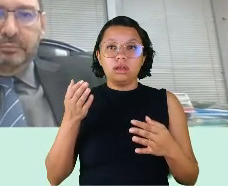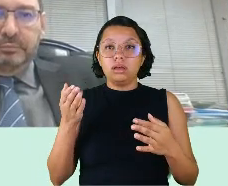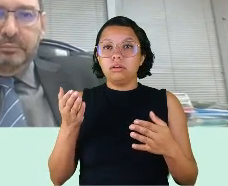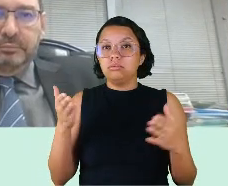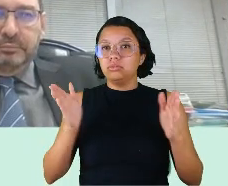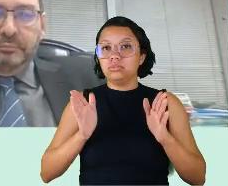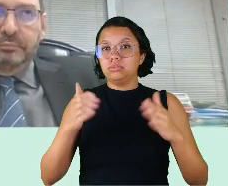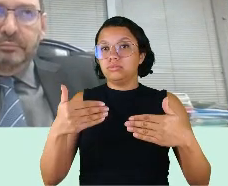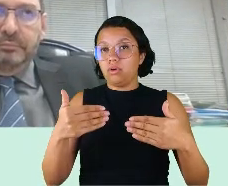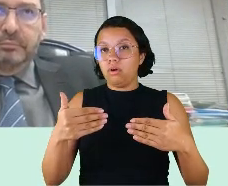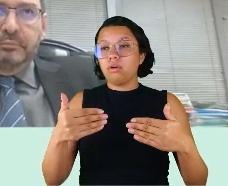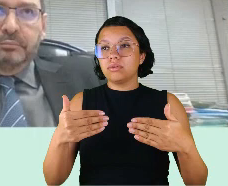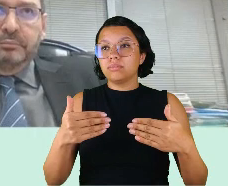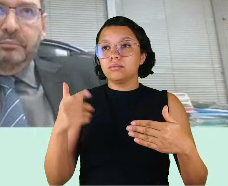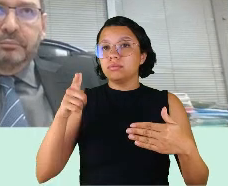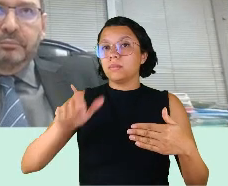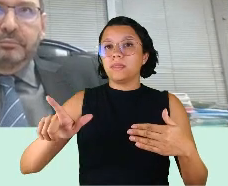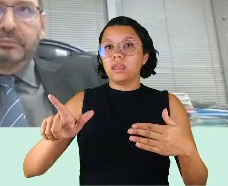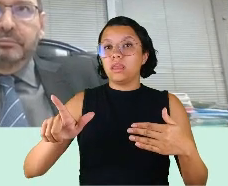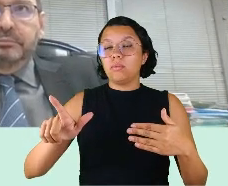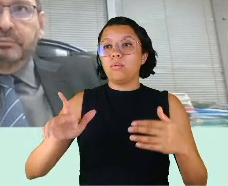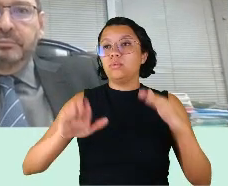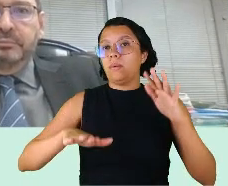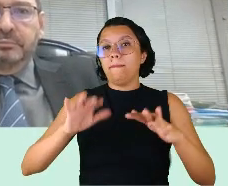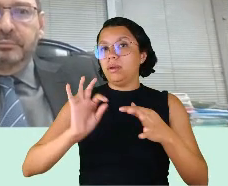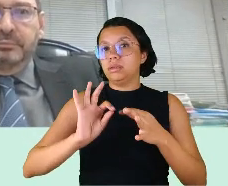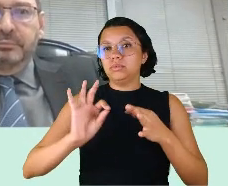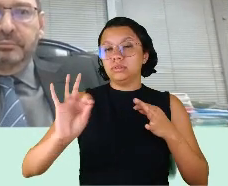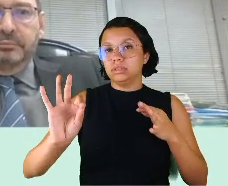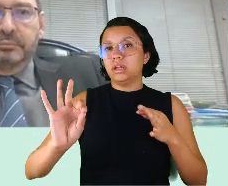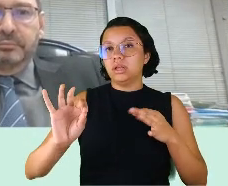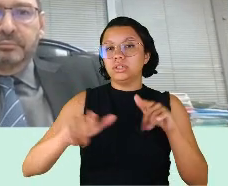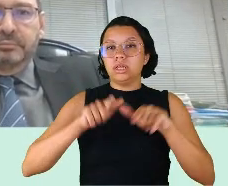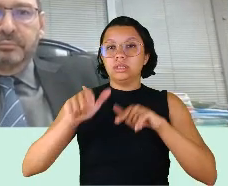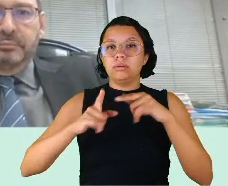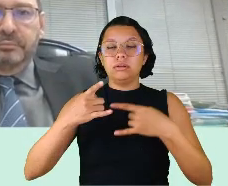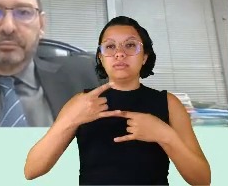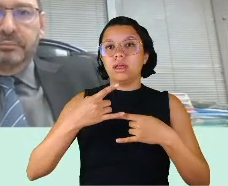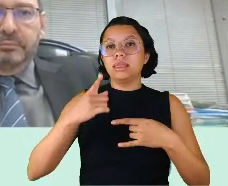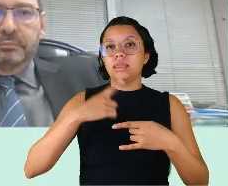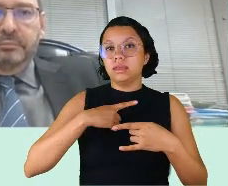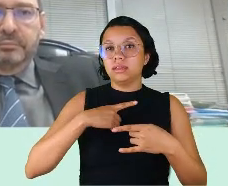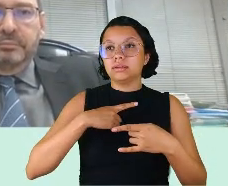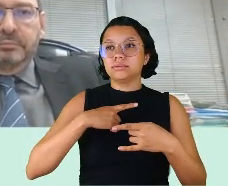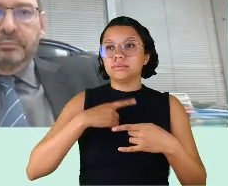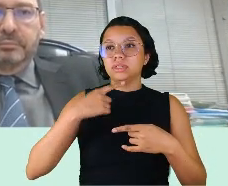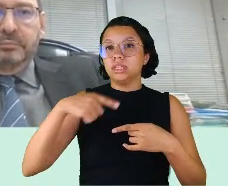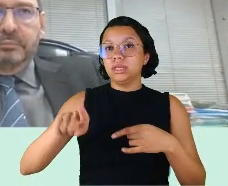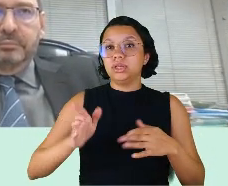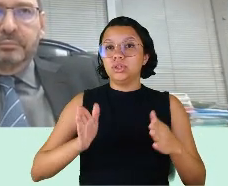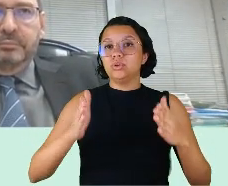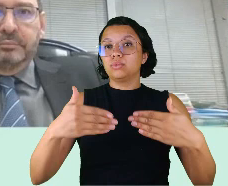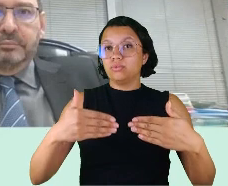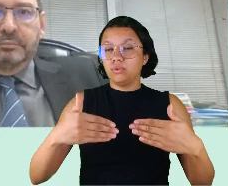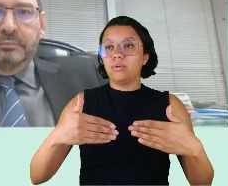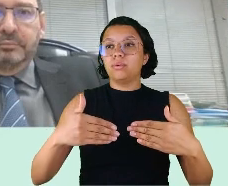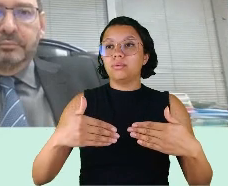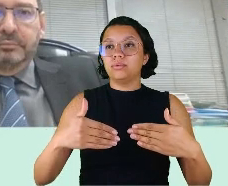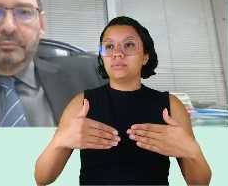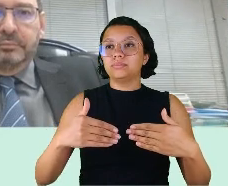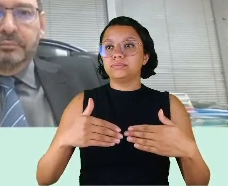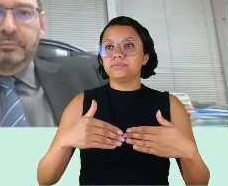presencialmente no fórum, e aí o outro, mesmo estando em teletrabalho, ter que estar no fórum para